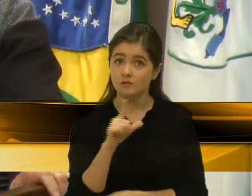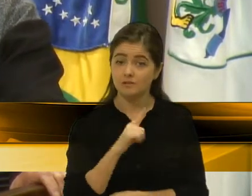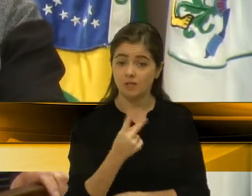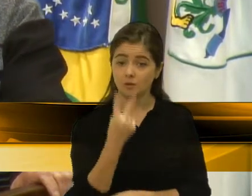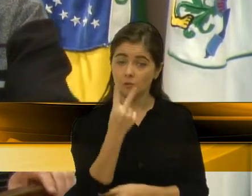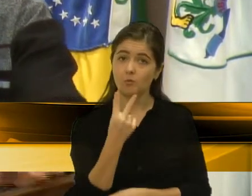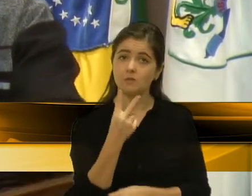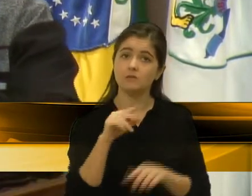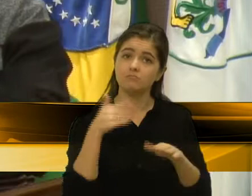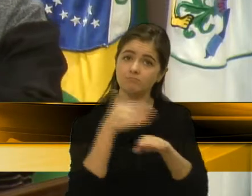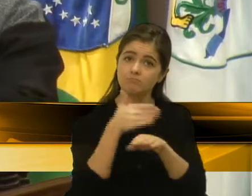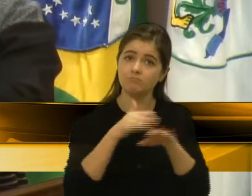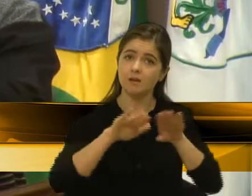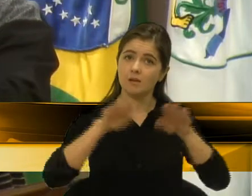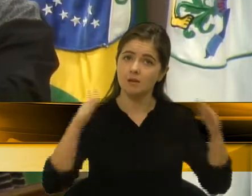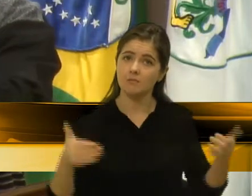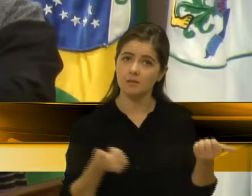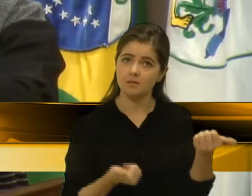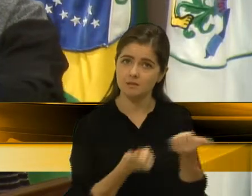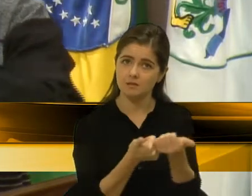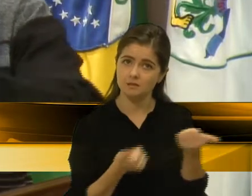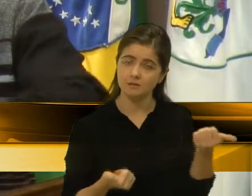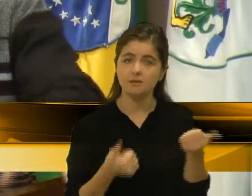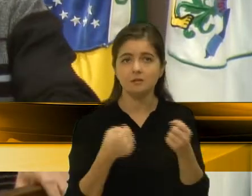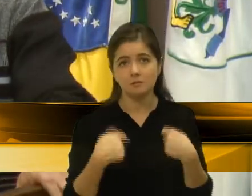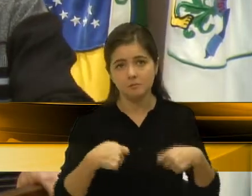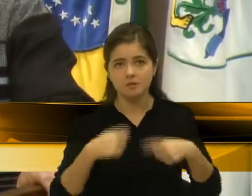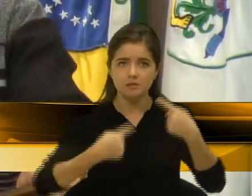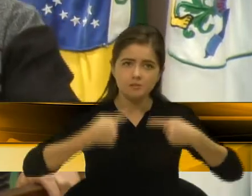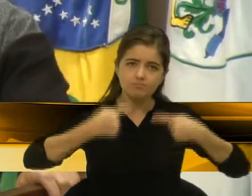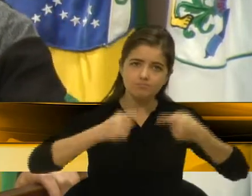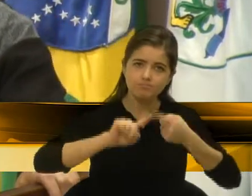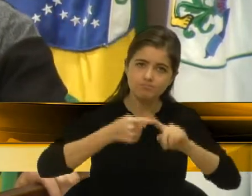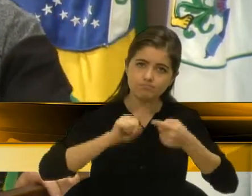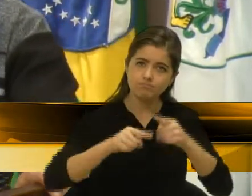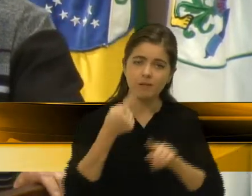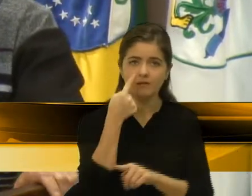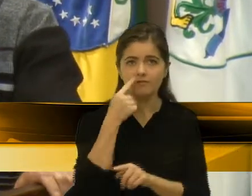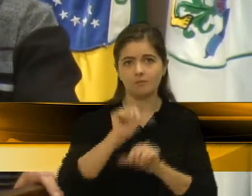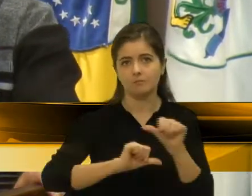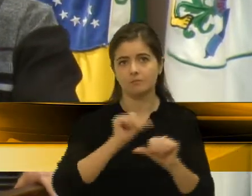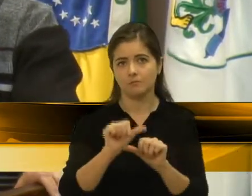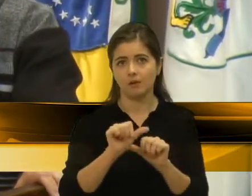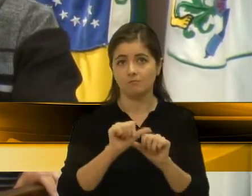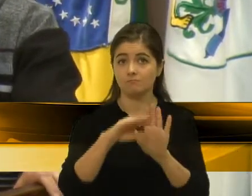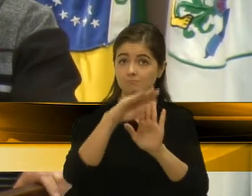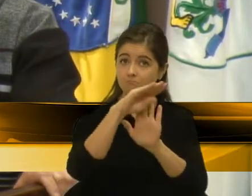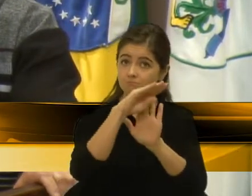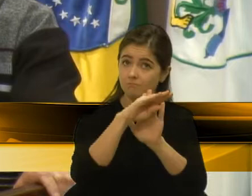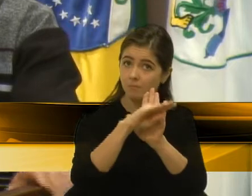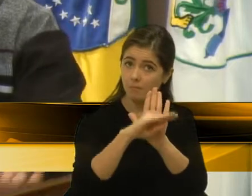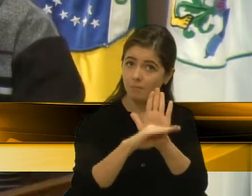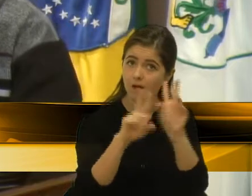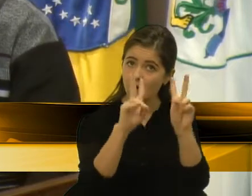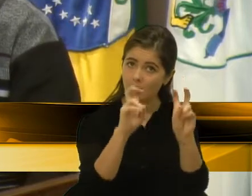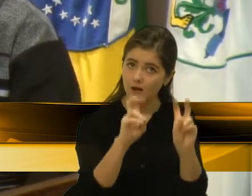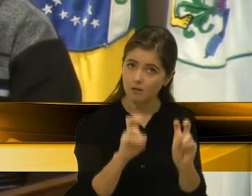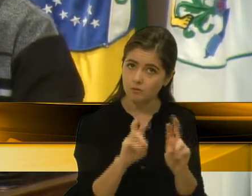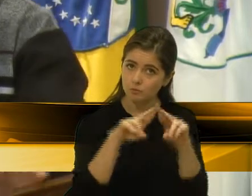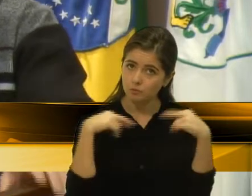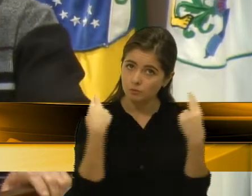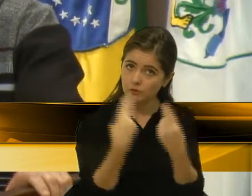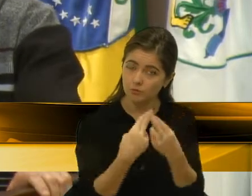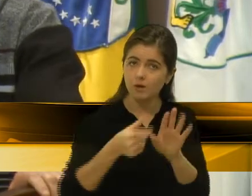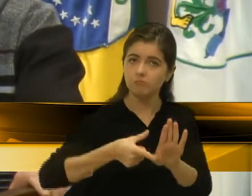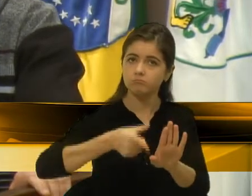diretora, podia chegar a um consenso também e ver isso aí. Mas daria para mudar a pauta do dia, já não ficar sabendo um dia para o outro também.